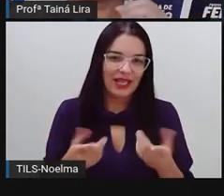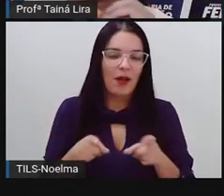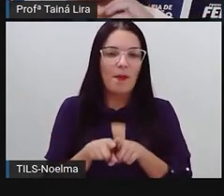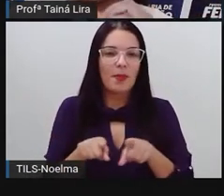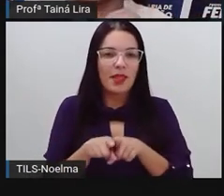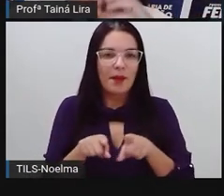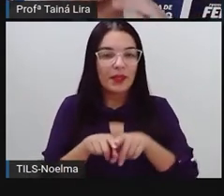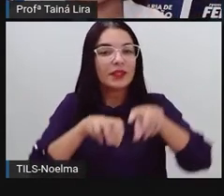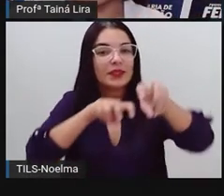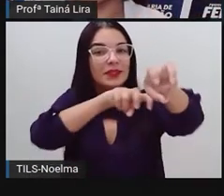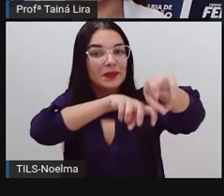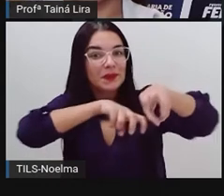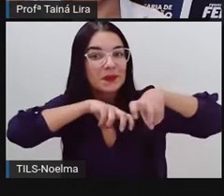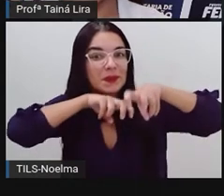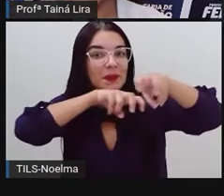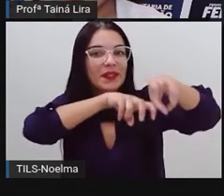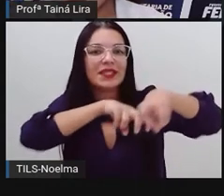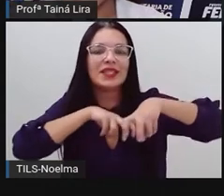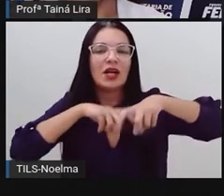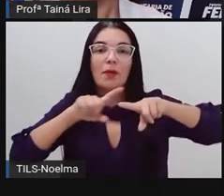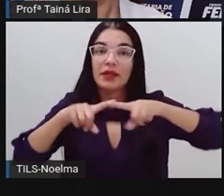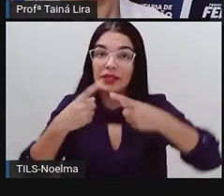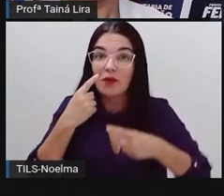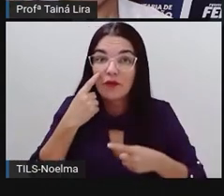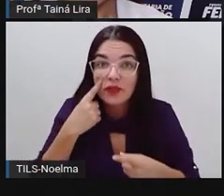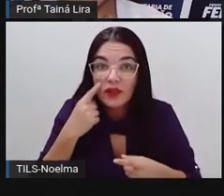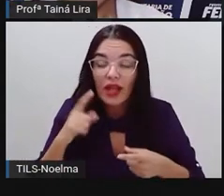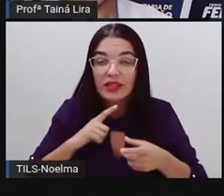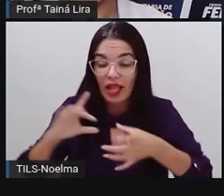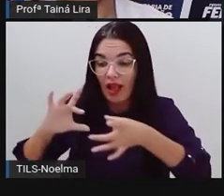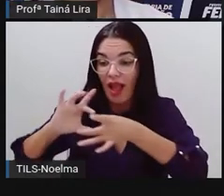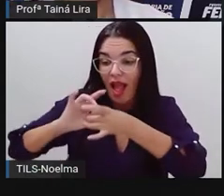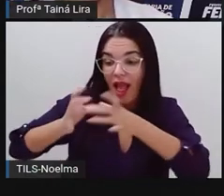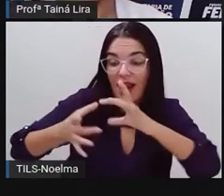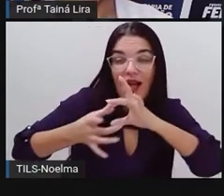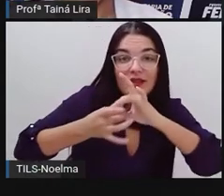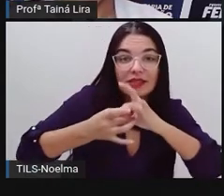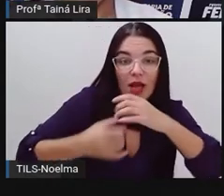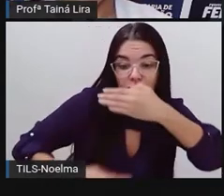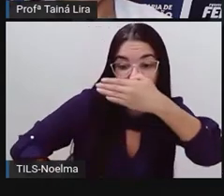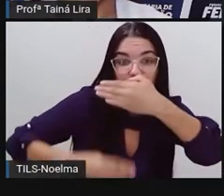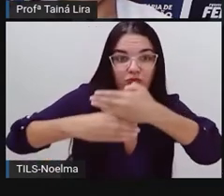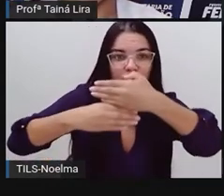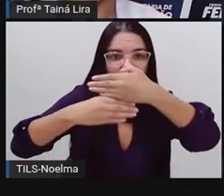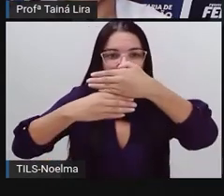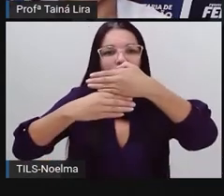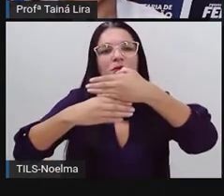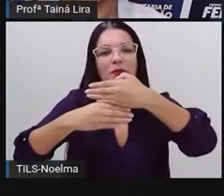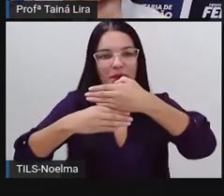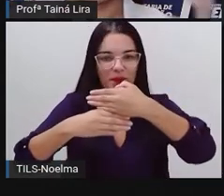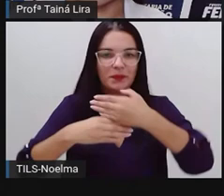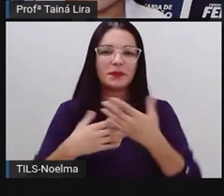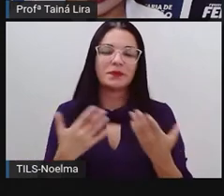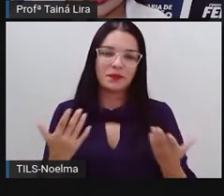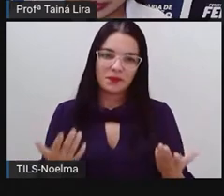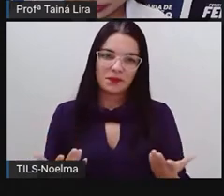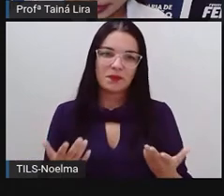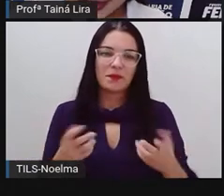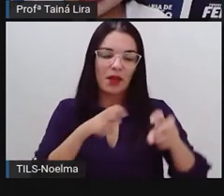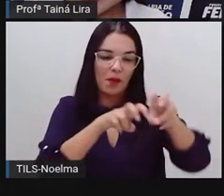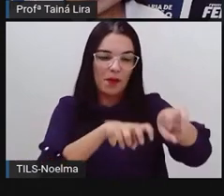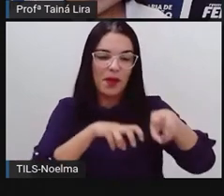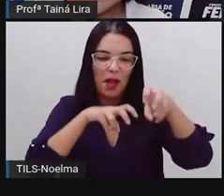então é observe a relação de dependência né que a zona urbana tem aí da zona